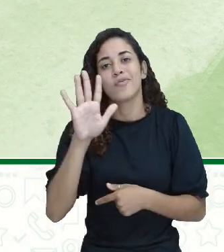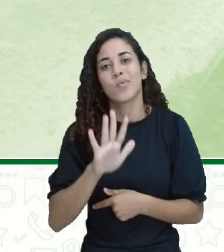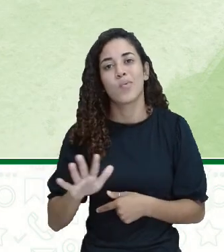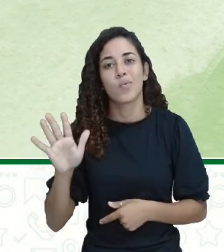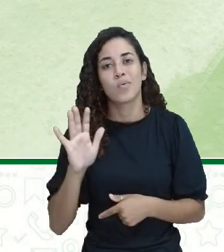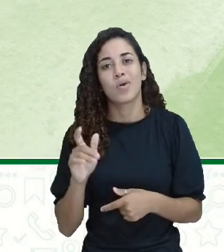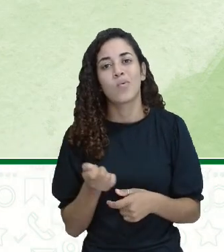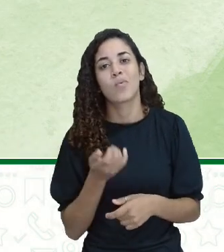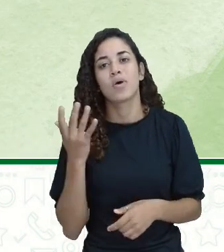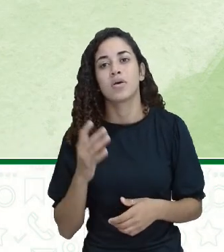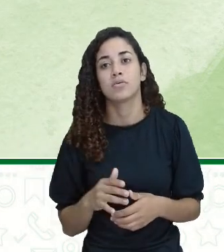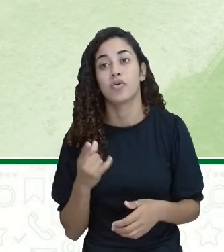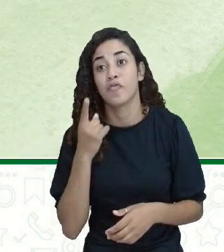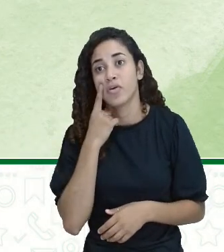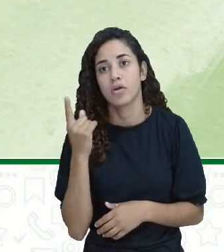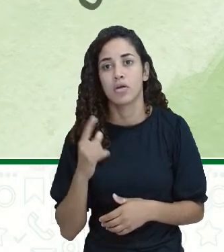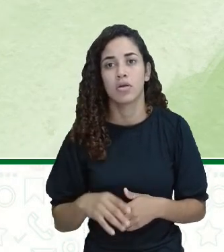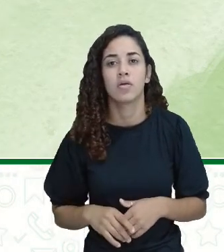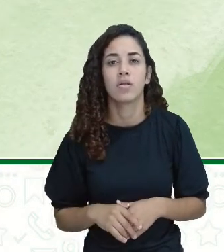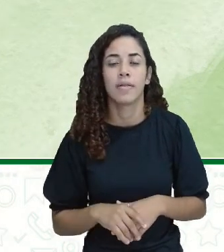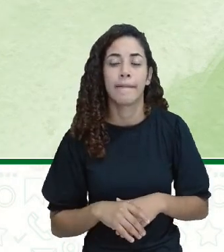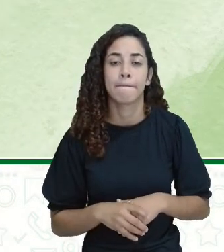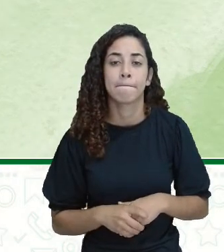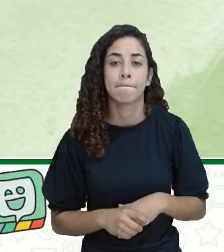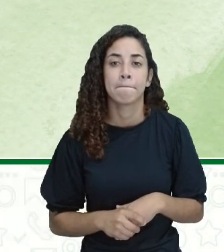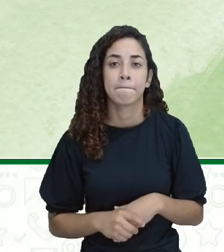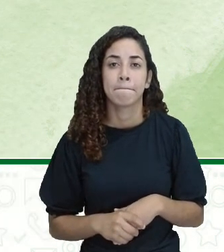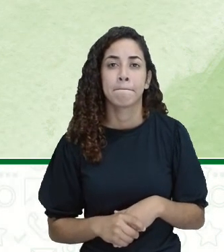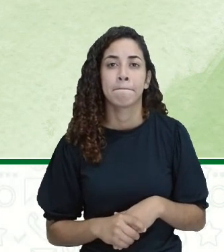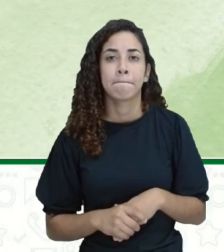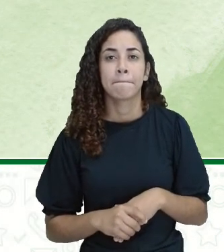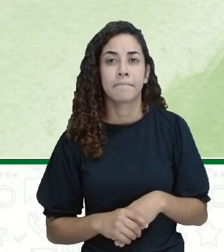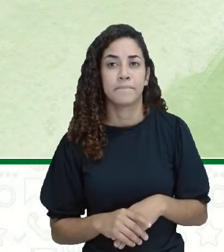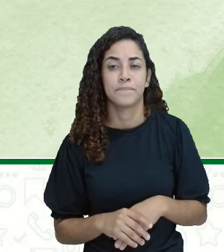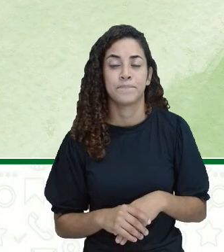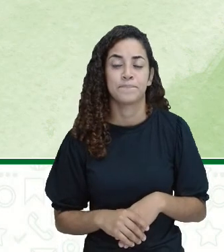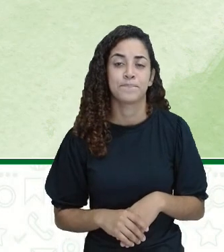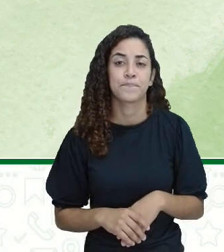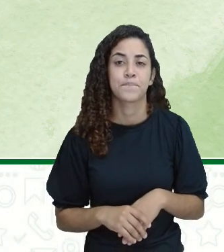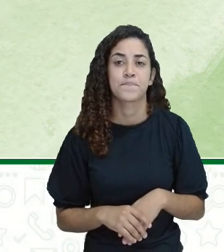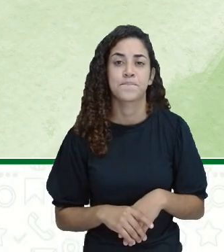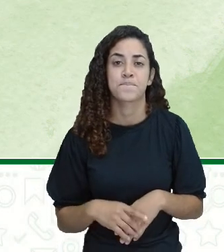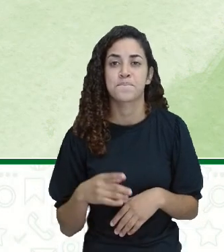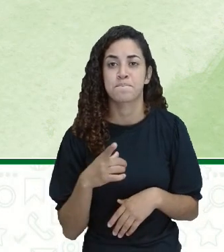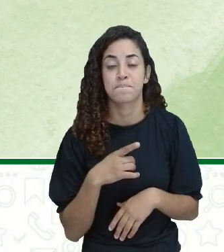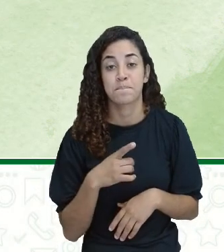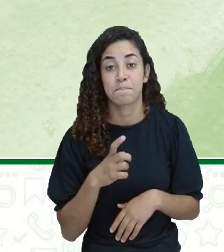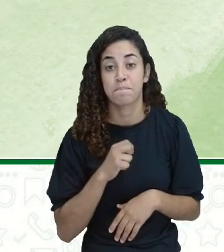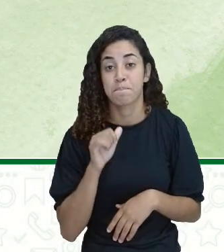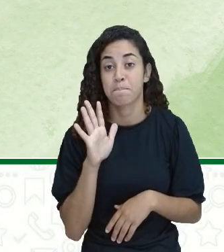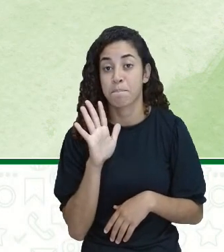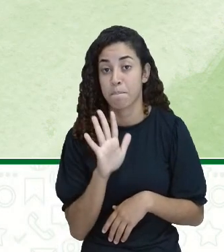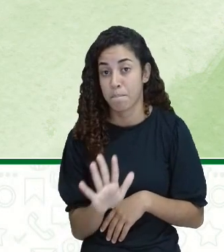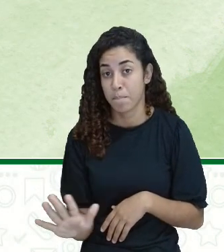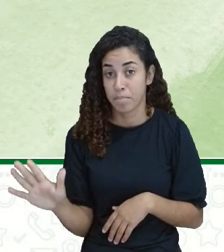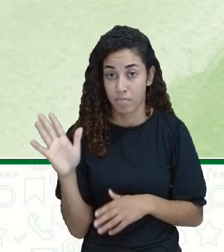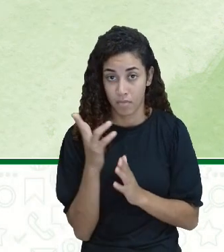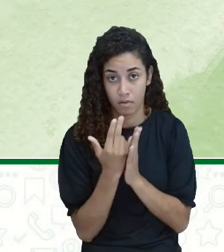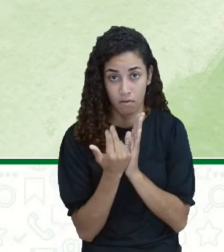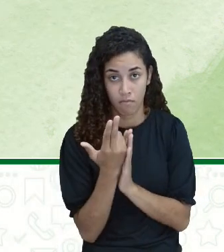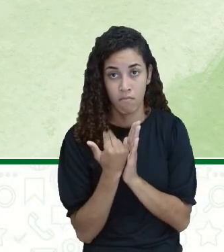Então, bora ver isso? Olha só. Eu tenho que essa figura